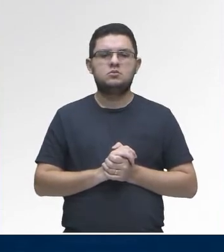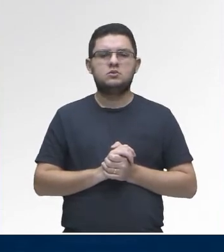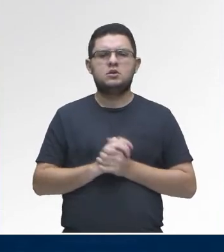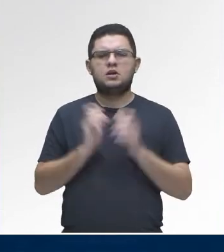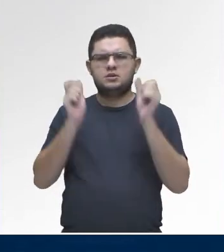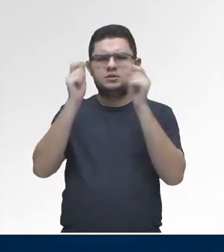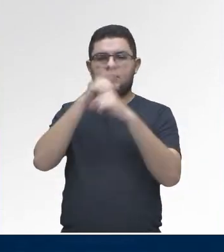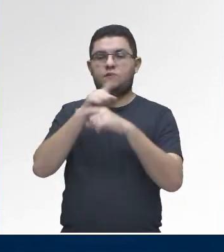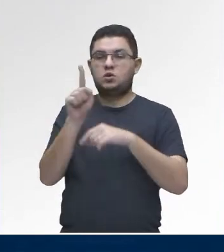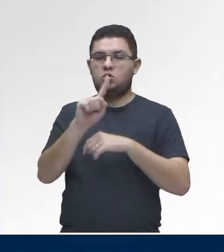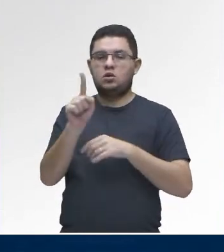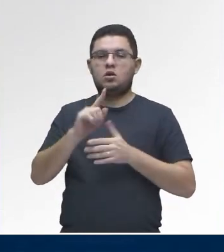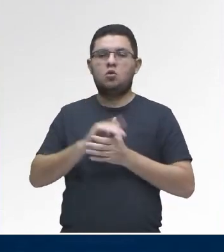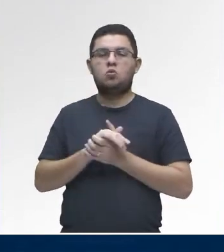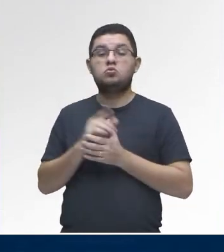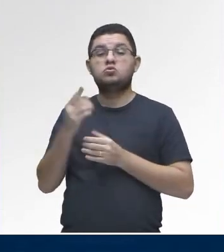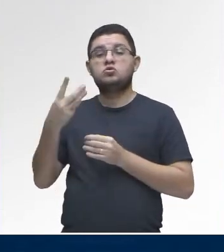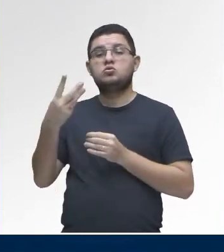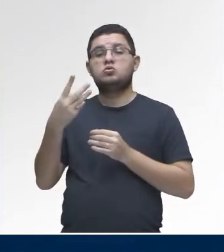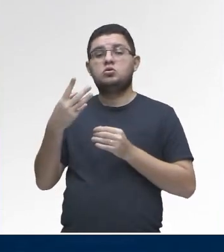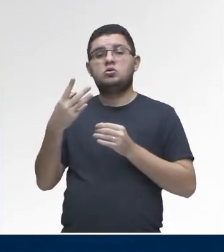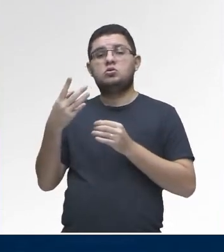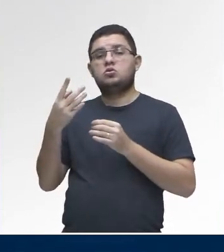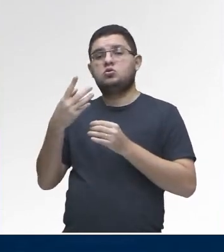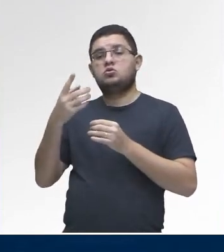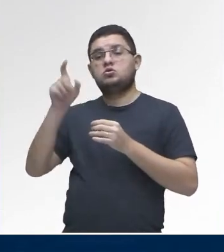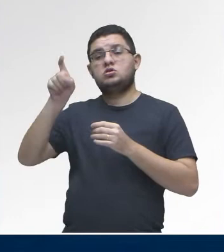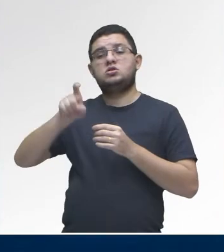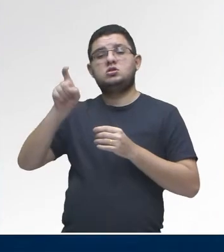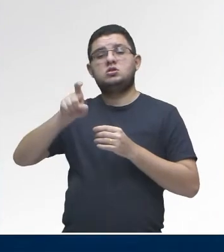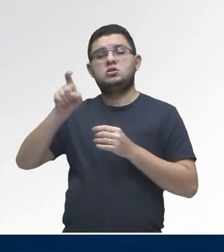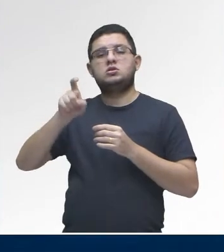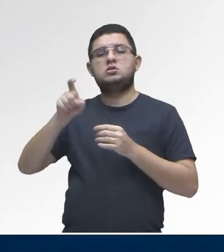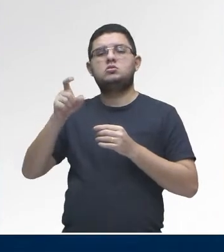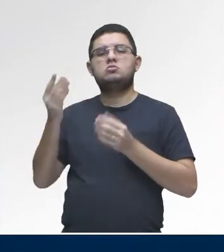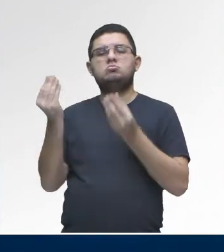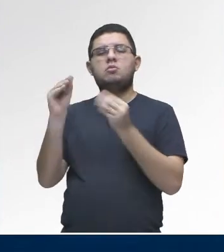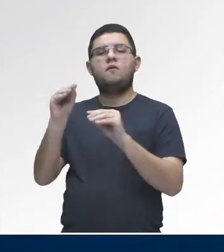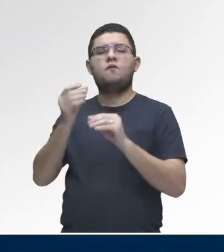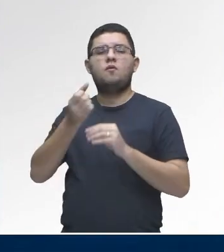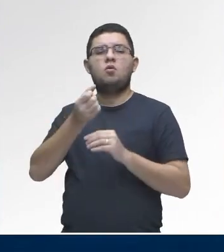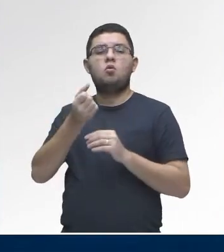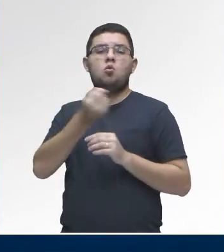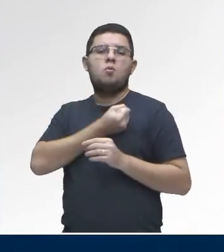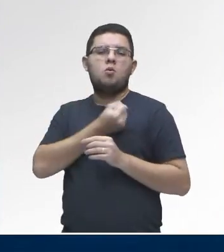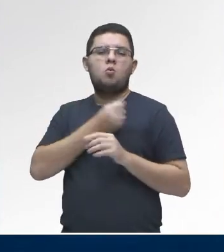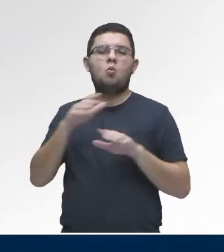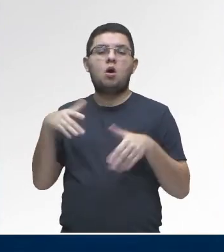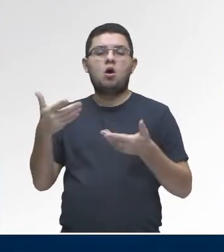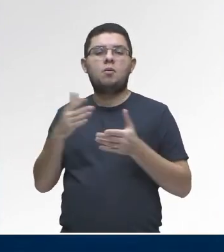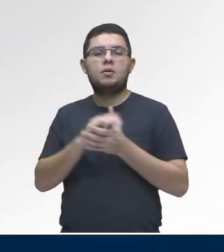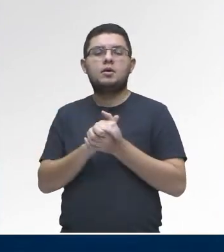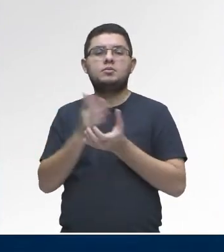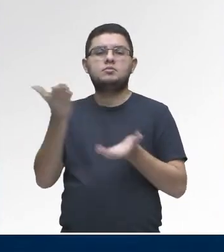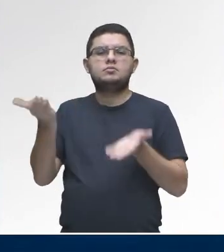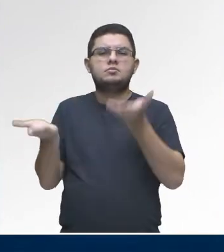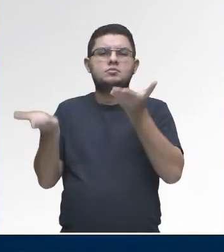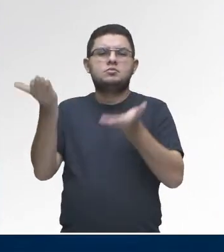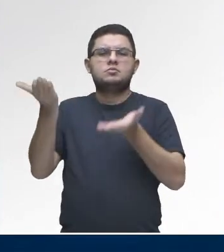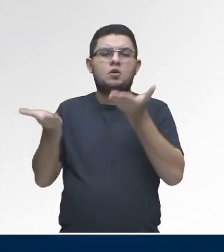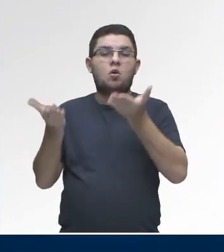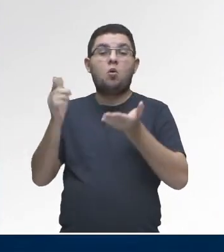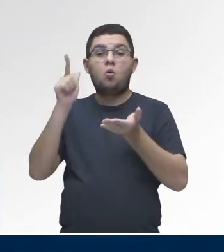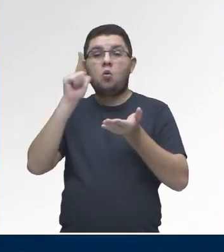resposta, que valor que eu preciso colocar aqui no x para que nesse lado da balança eu tenha